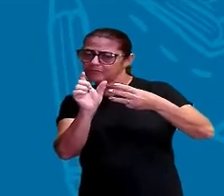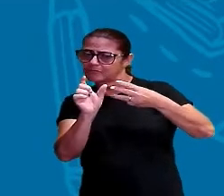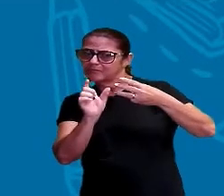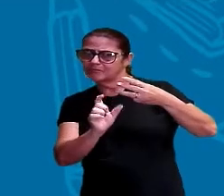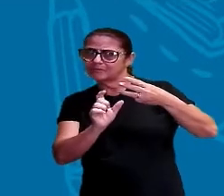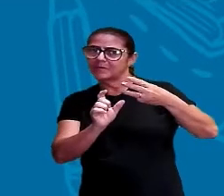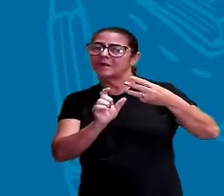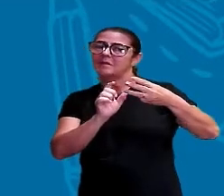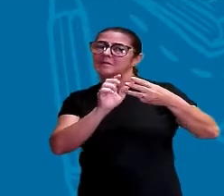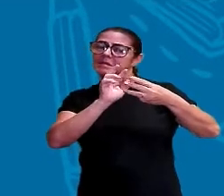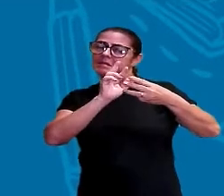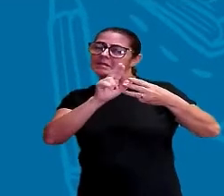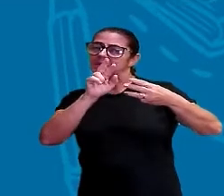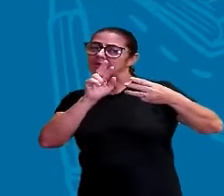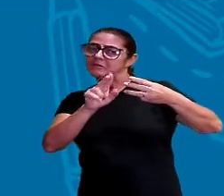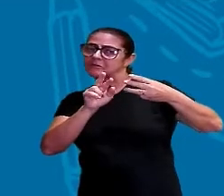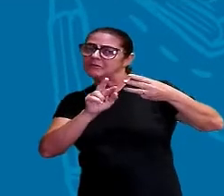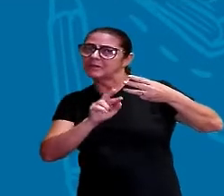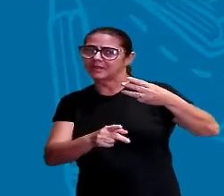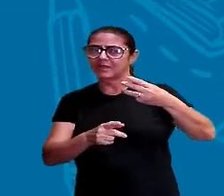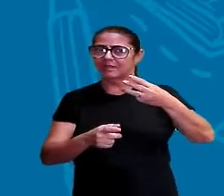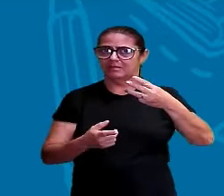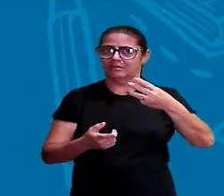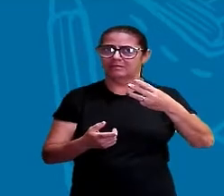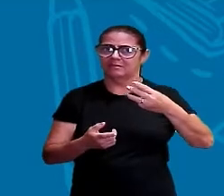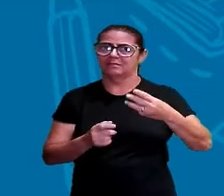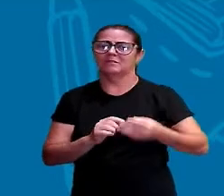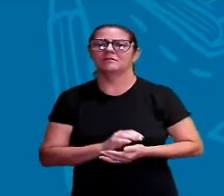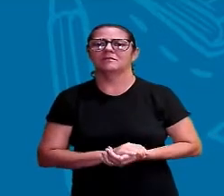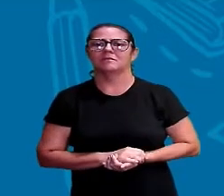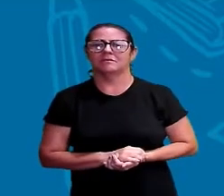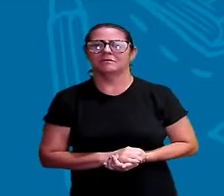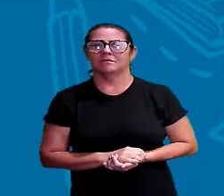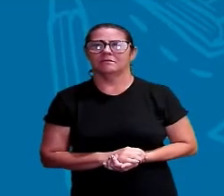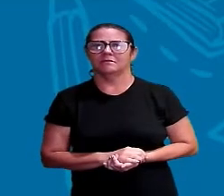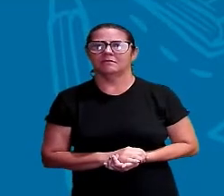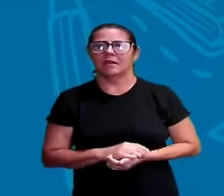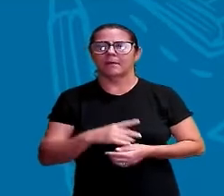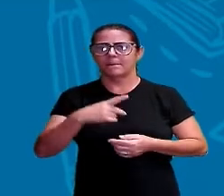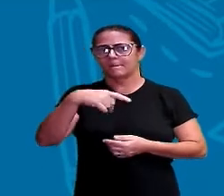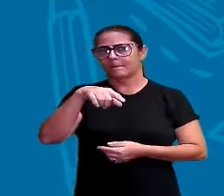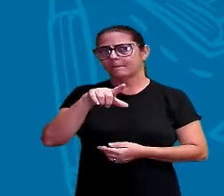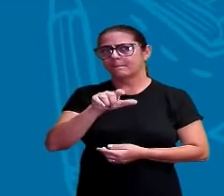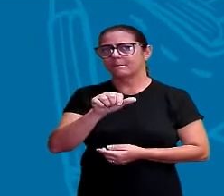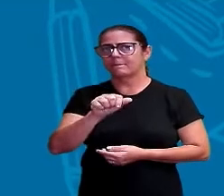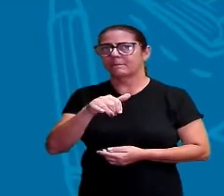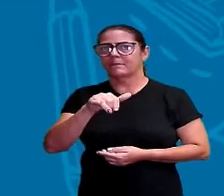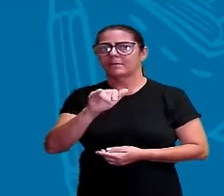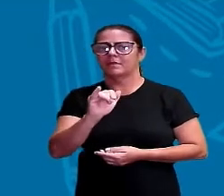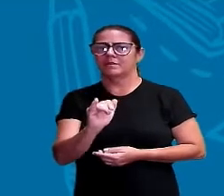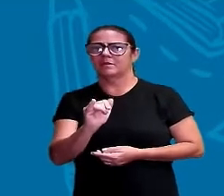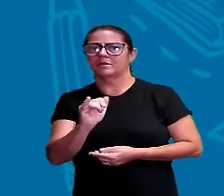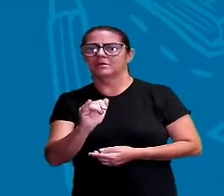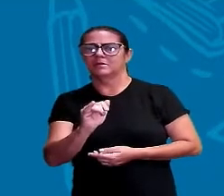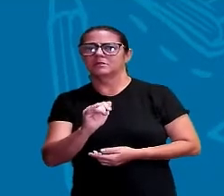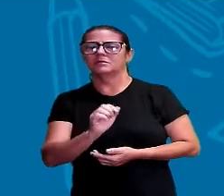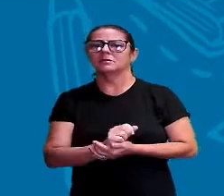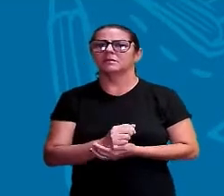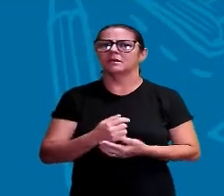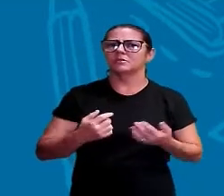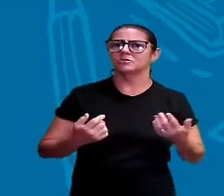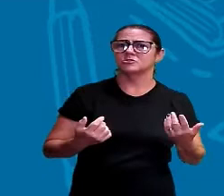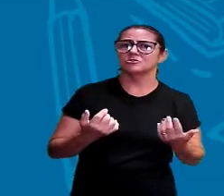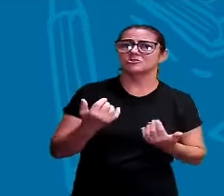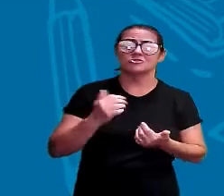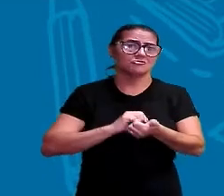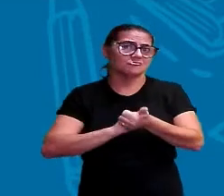play pode ser inserido em três possibilidades diferentes. Play, aí está indicando o verbo jogar, e eu coloquei